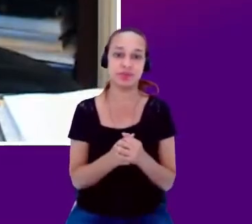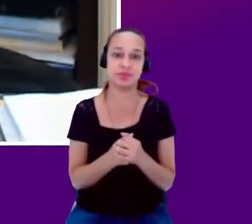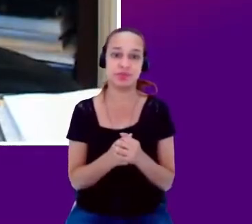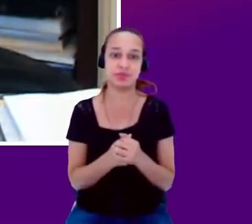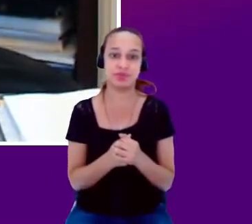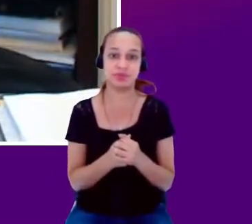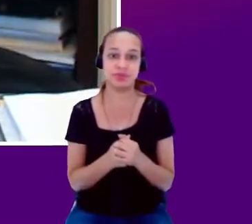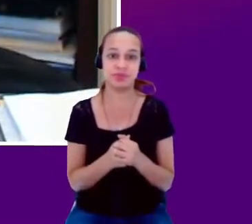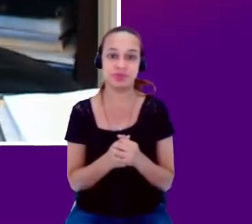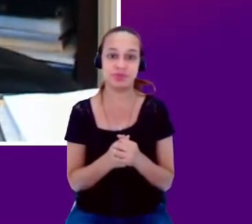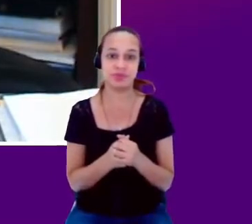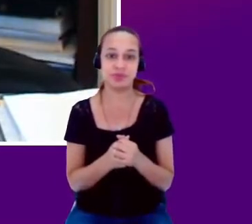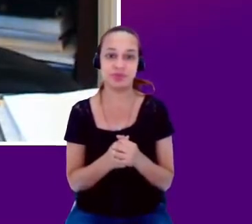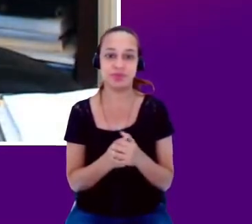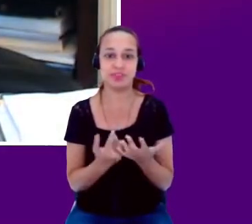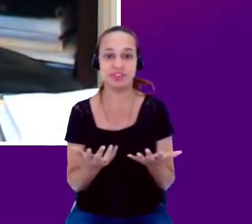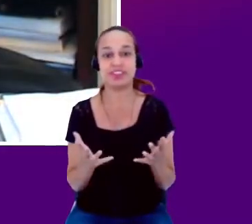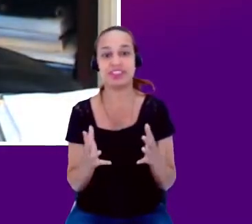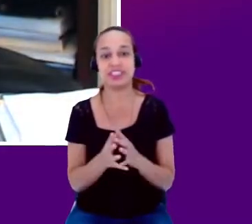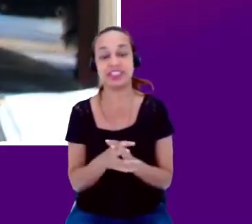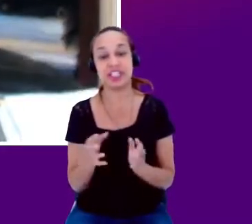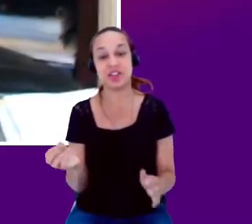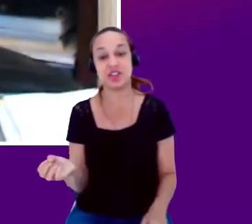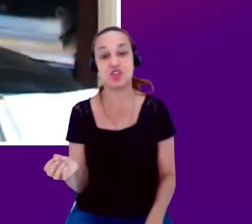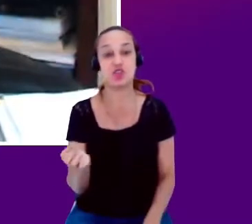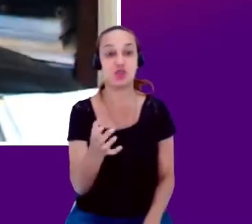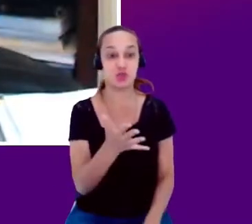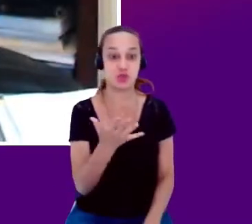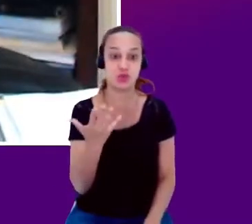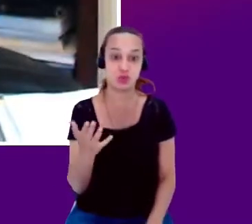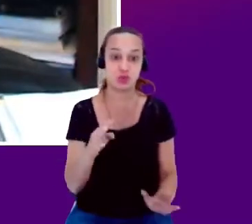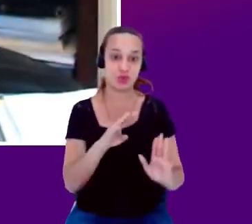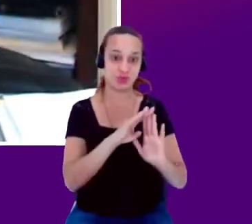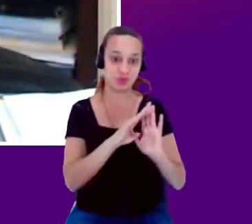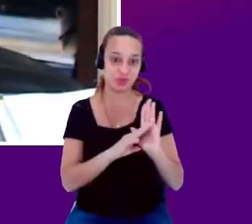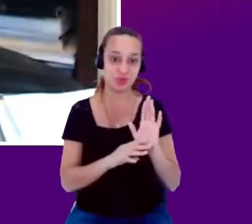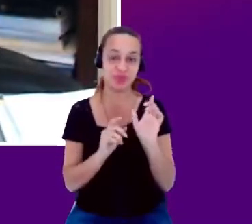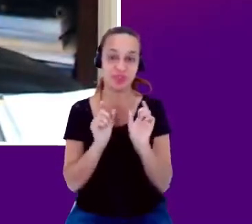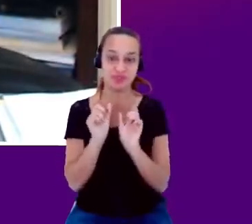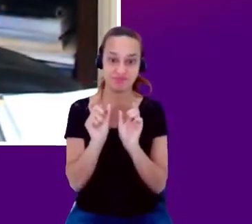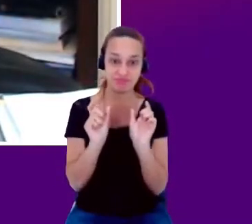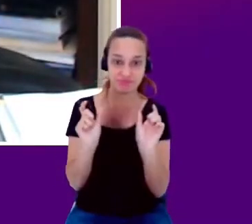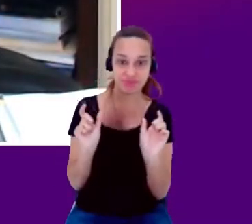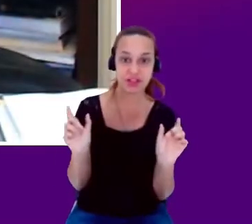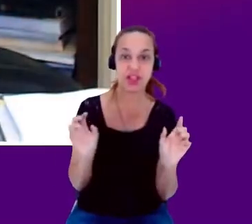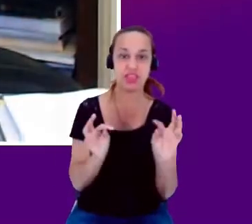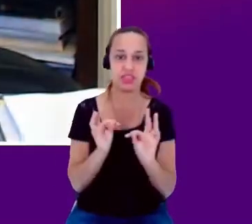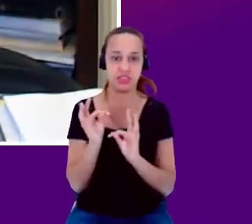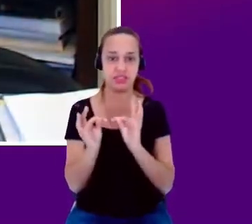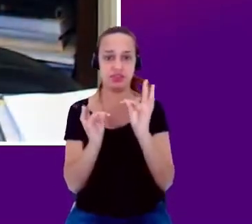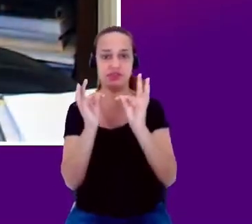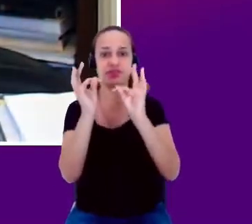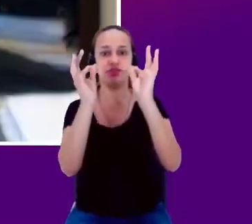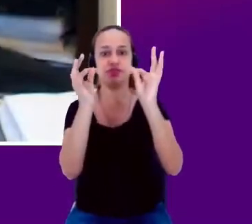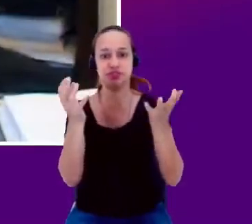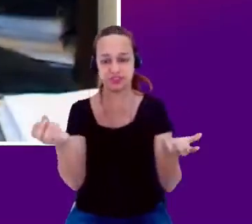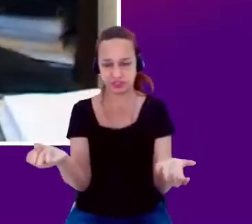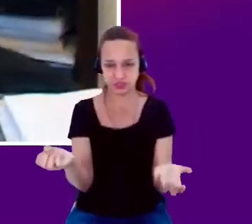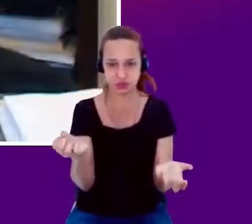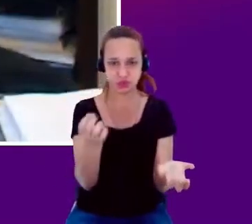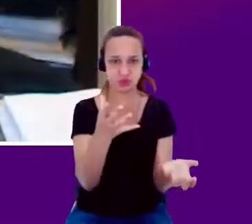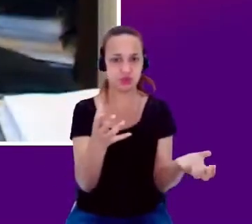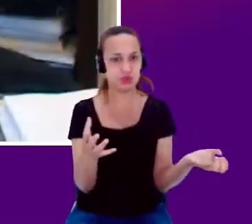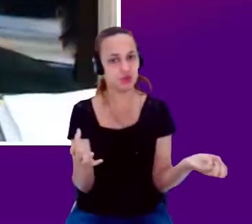tudo é matéria de debate. Com a nova tecnologia, com as novas tecnologias cada vez